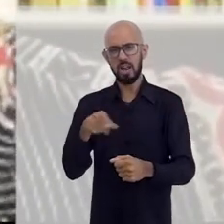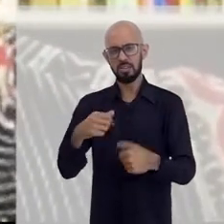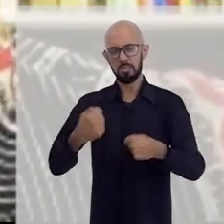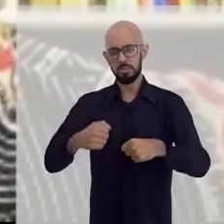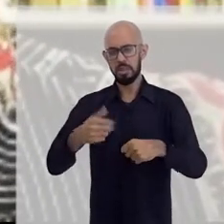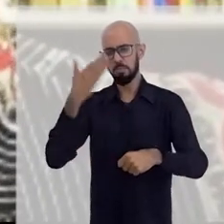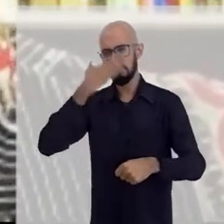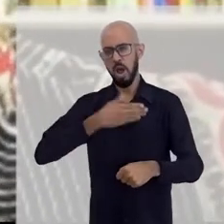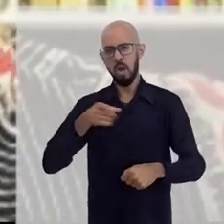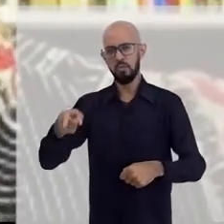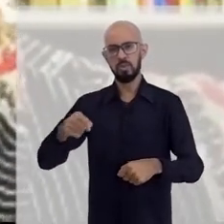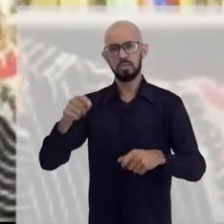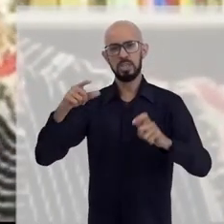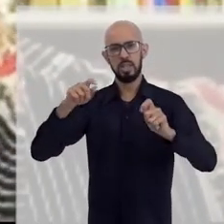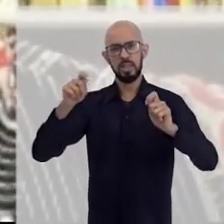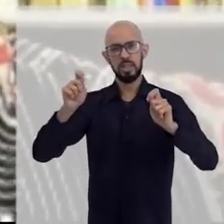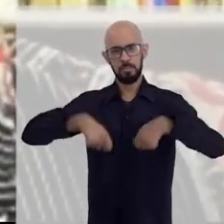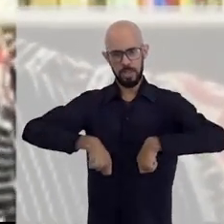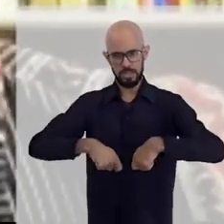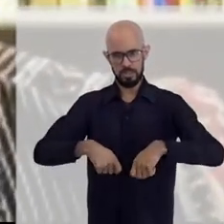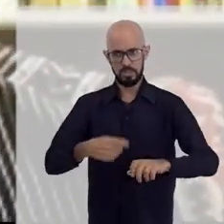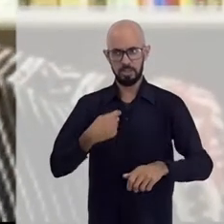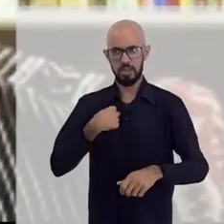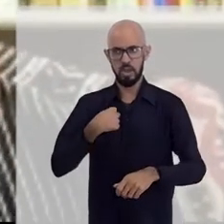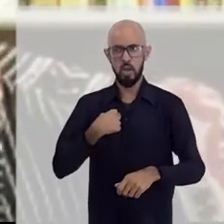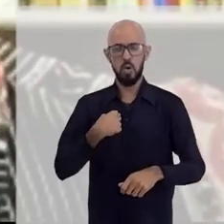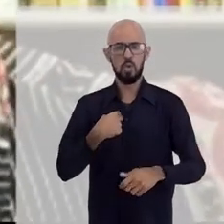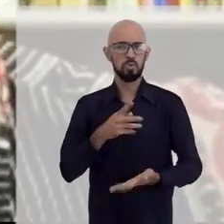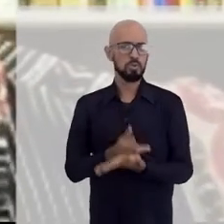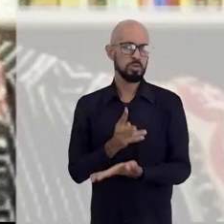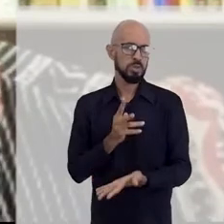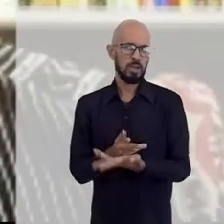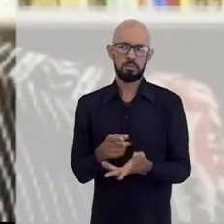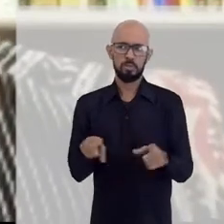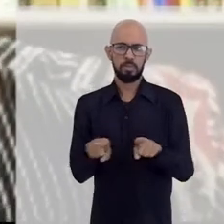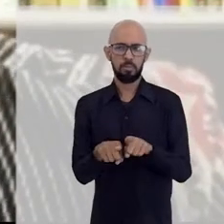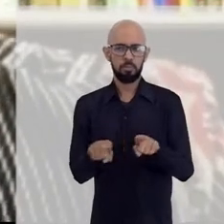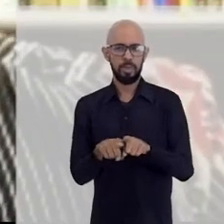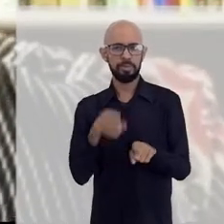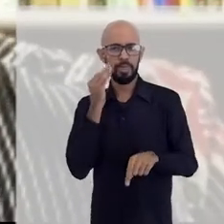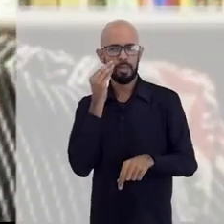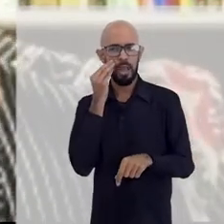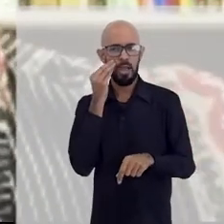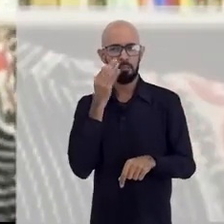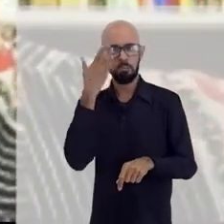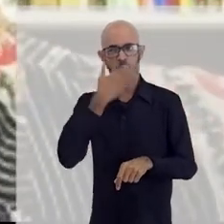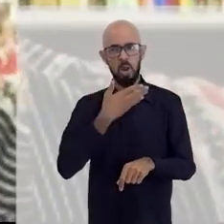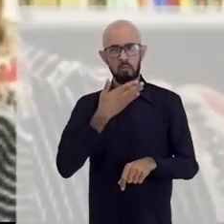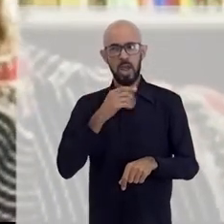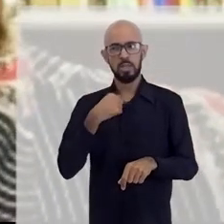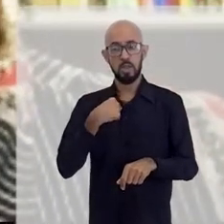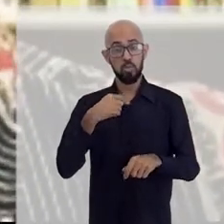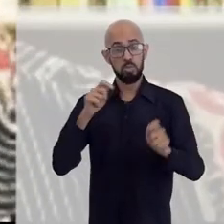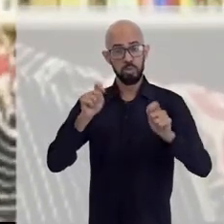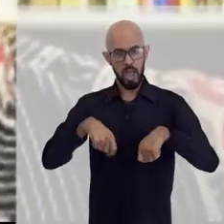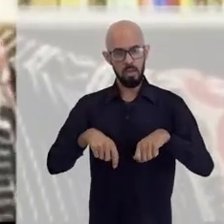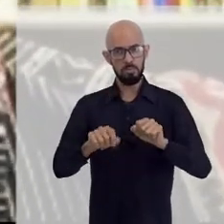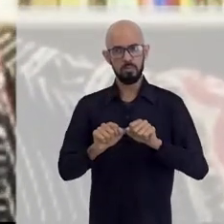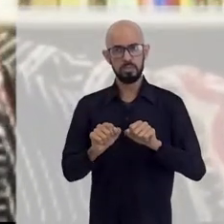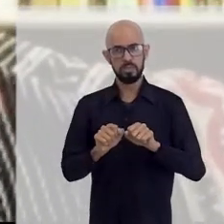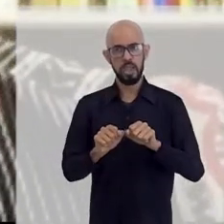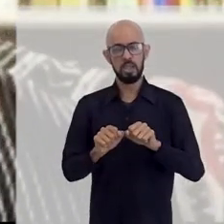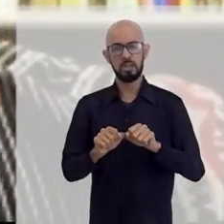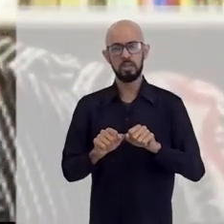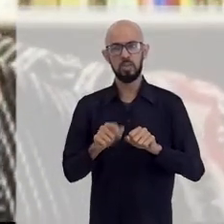provando que você pode, que você é capaz, que você... E a minha vida sempre foi dessa forma, né? Sempre provando de que eu tenho capacidade, que eu posso fazer, que eu